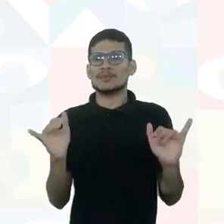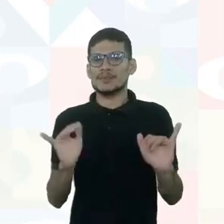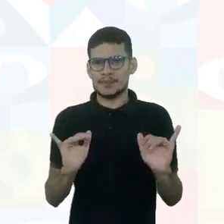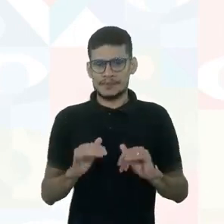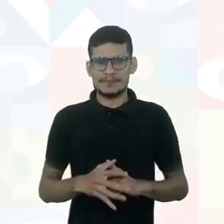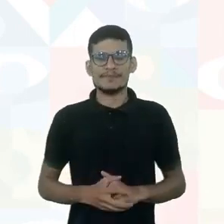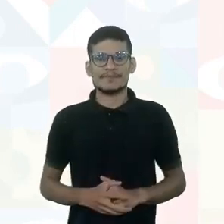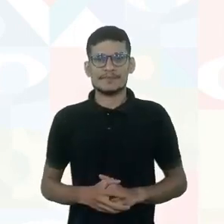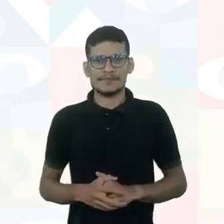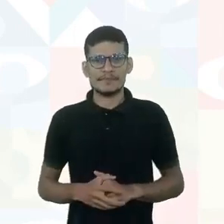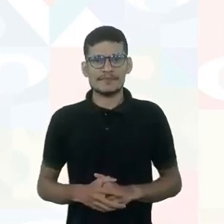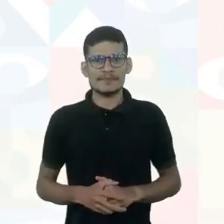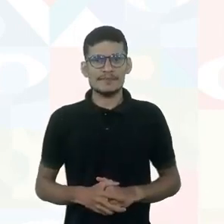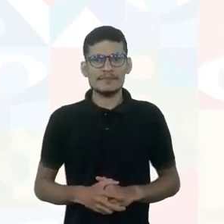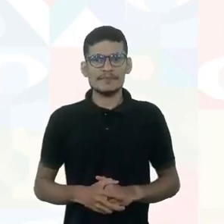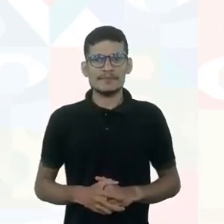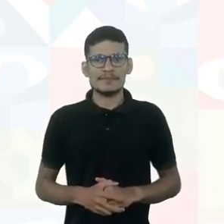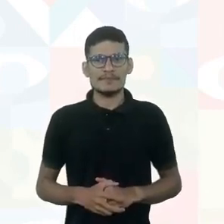tranquila.